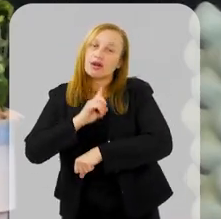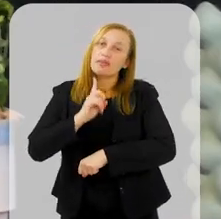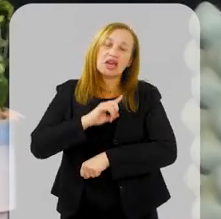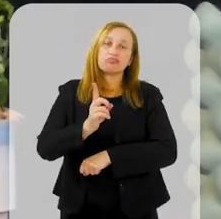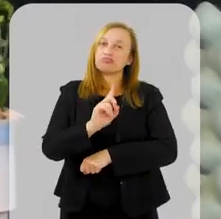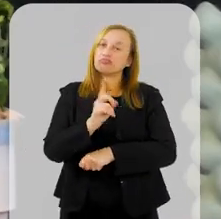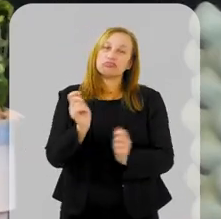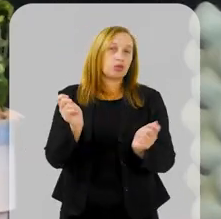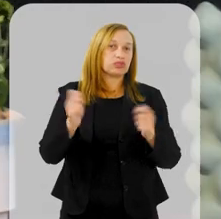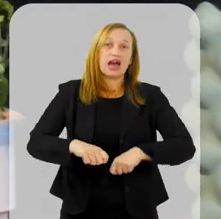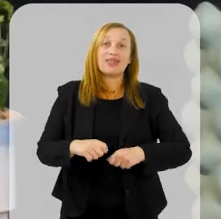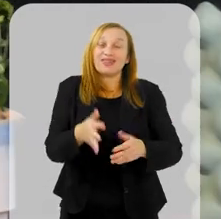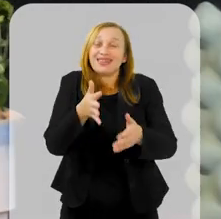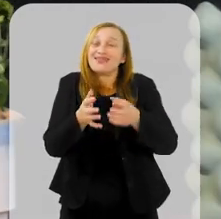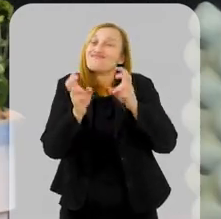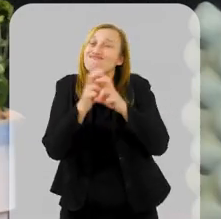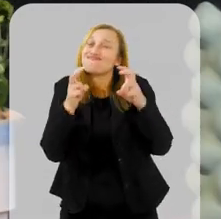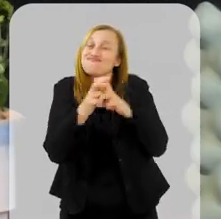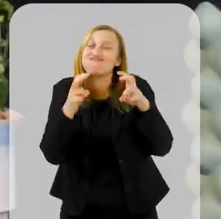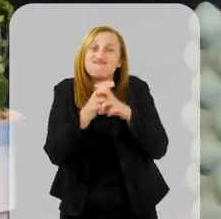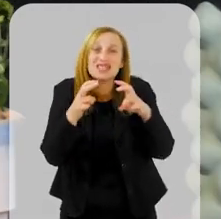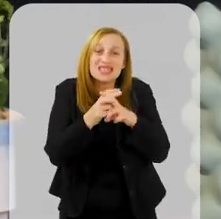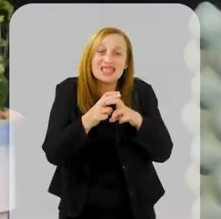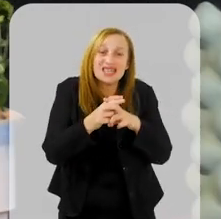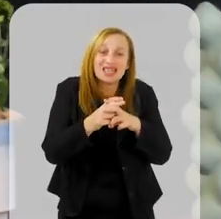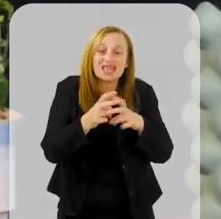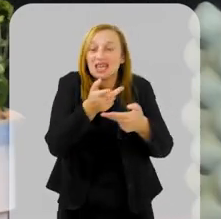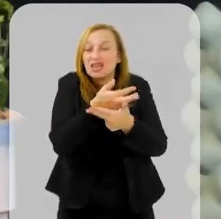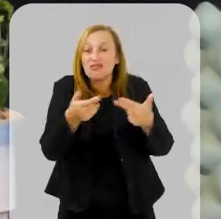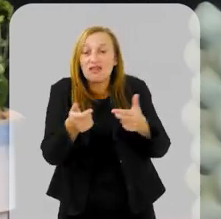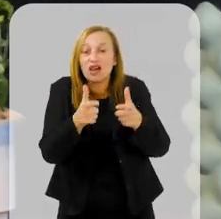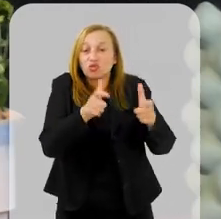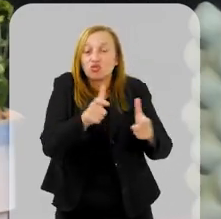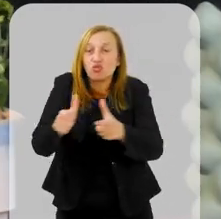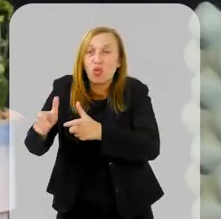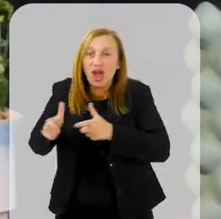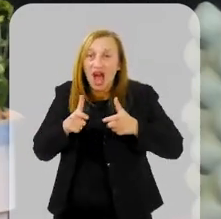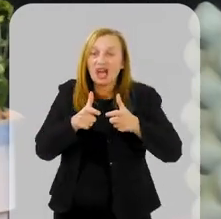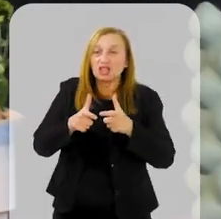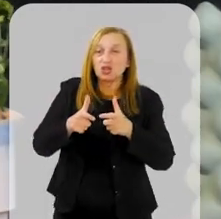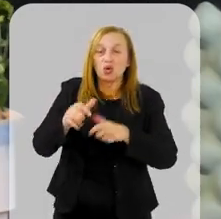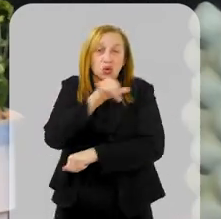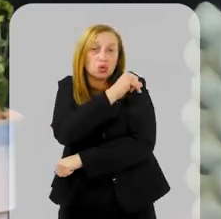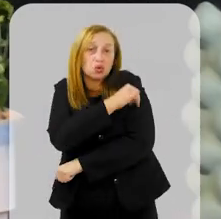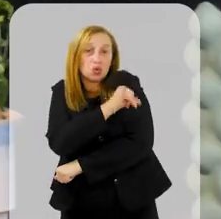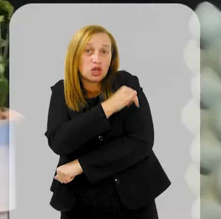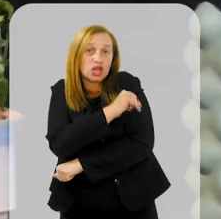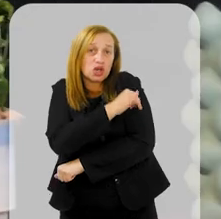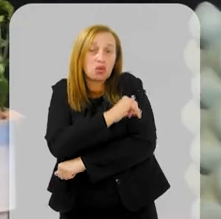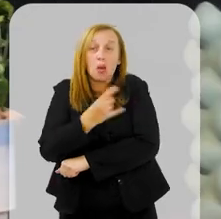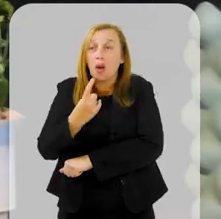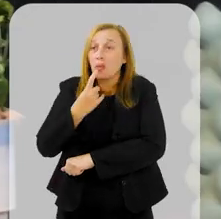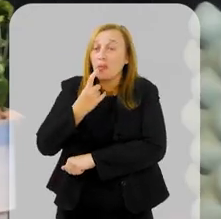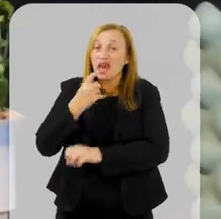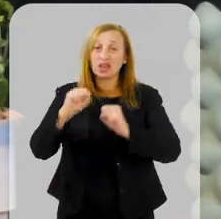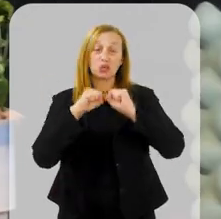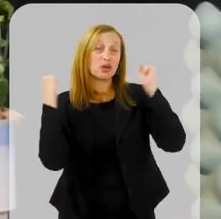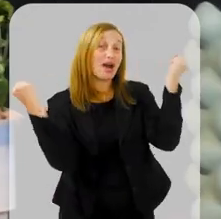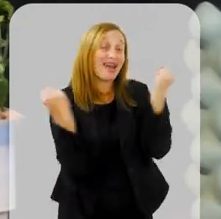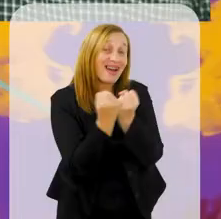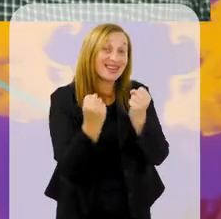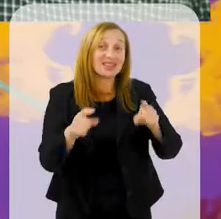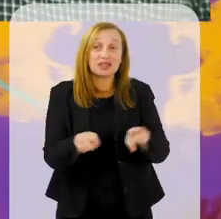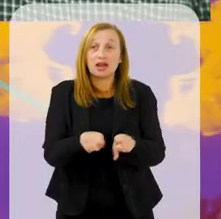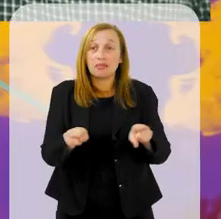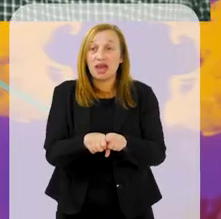Fla-Flu. Briga em Ricardo de Albuquerque, briga na Taquara, ali na Isidro de Figueiredo, que fica ali juntinho ao Maracanã. Então